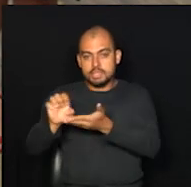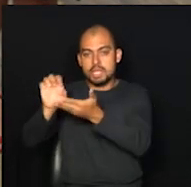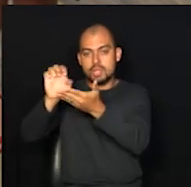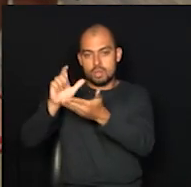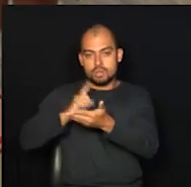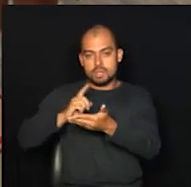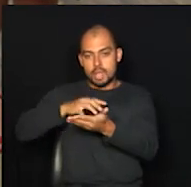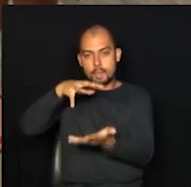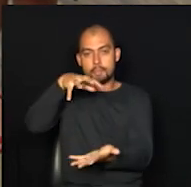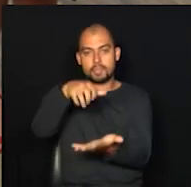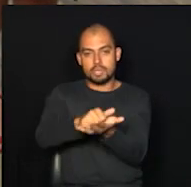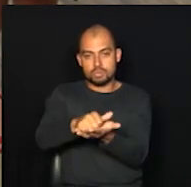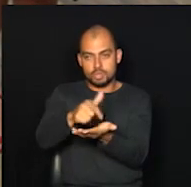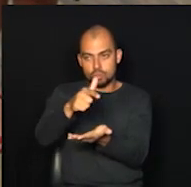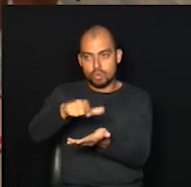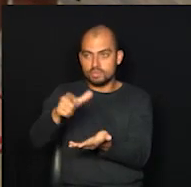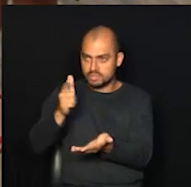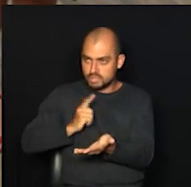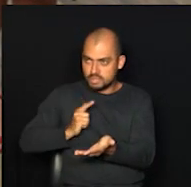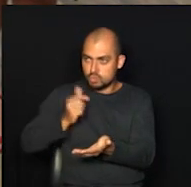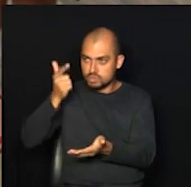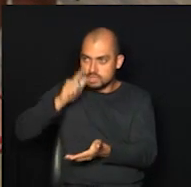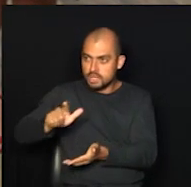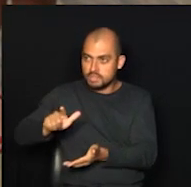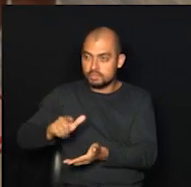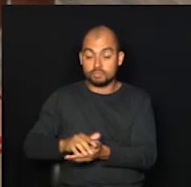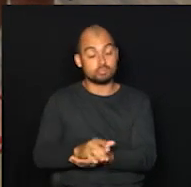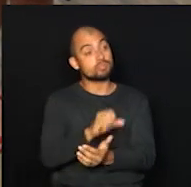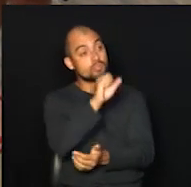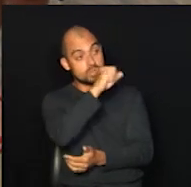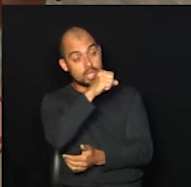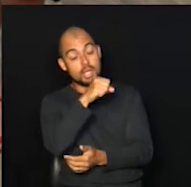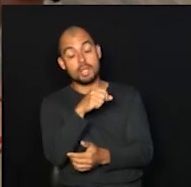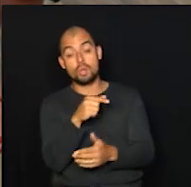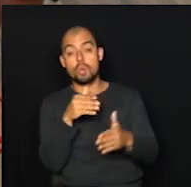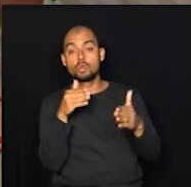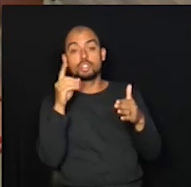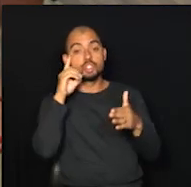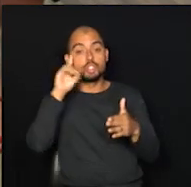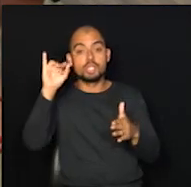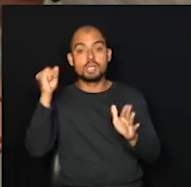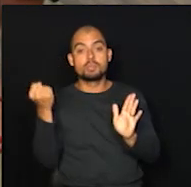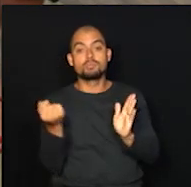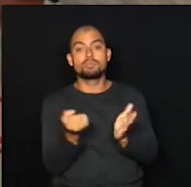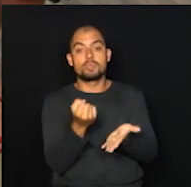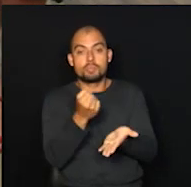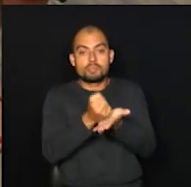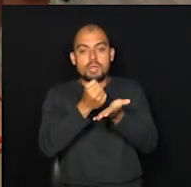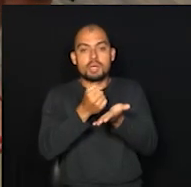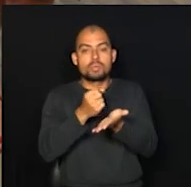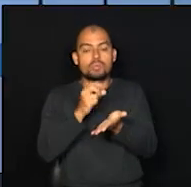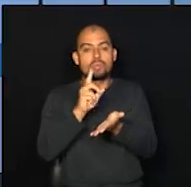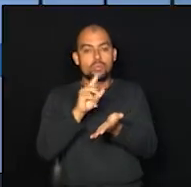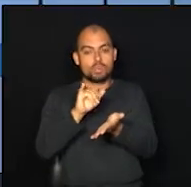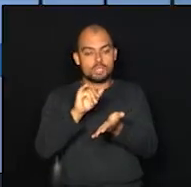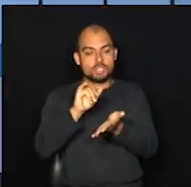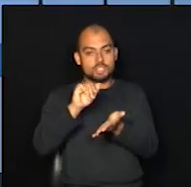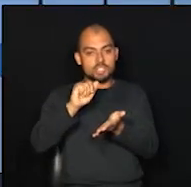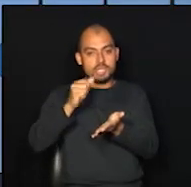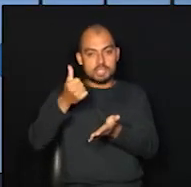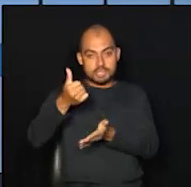fazer a rematrícula? Consegue sim. Inicialmente, o prazo foi prorrogado até esta segunda-feira, dia 19,